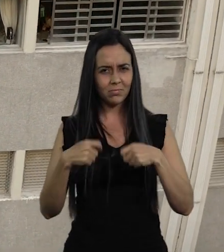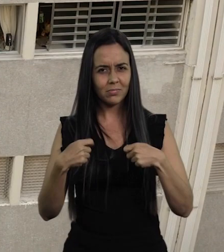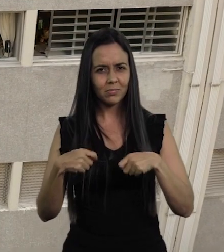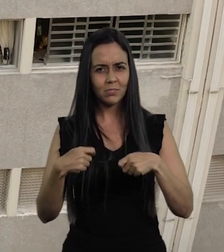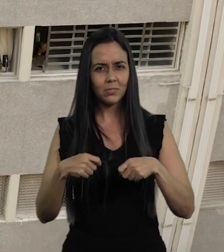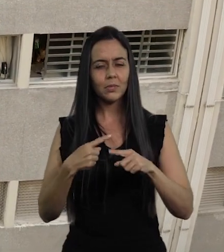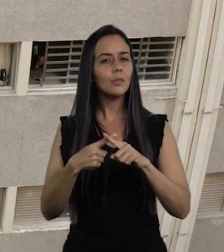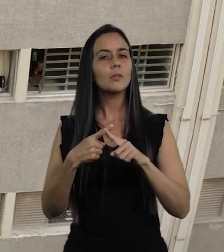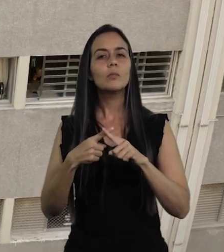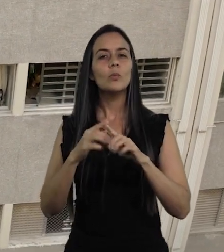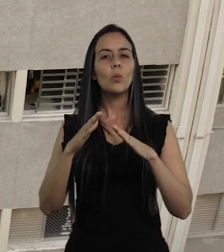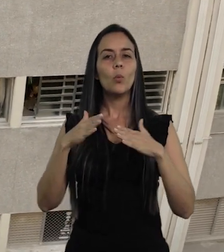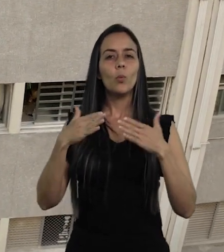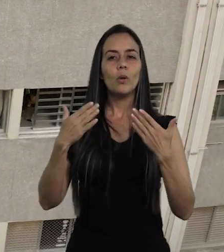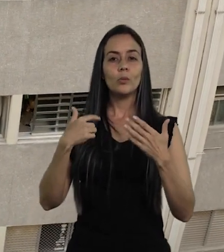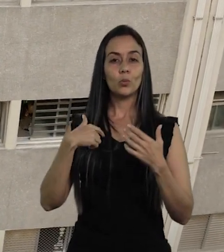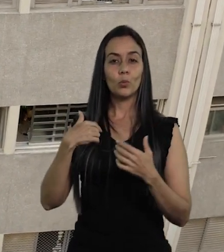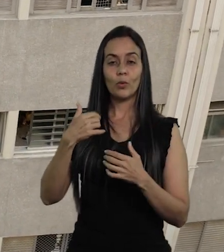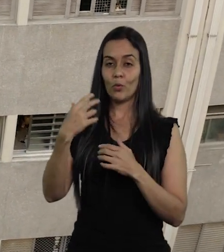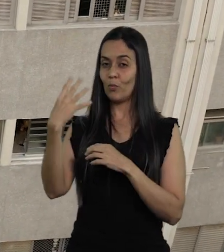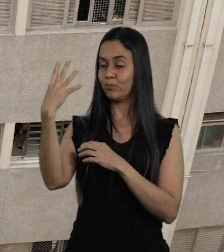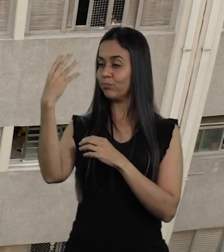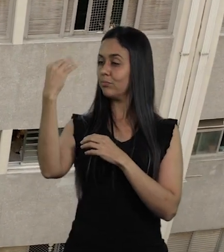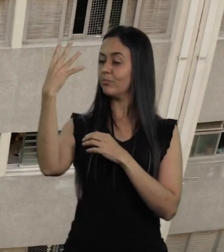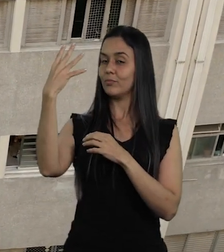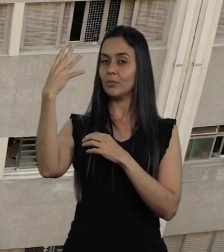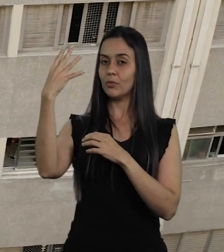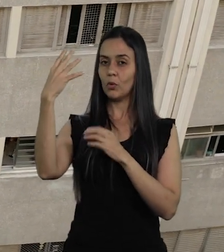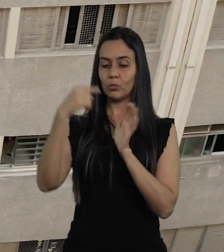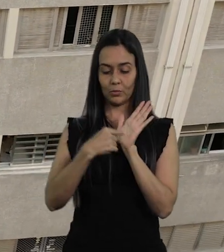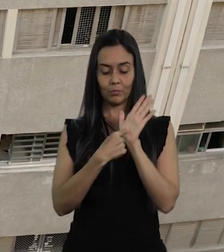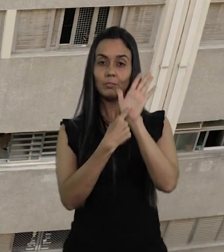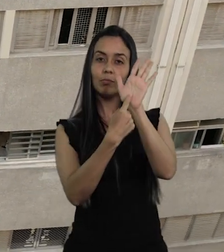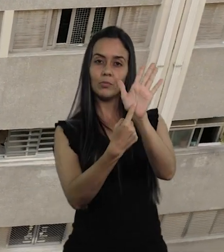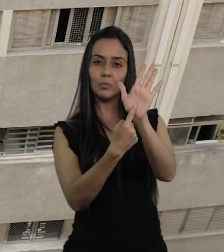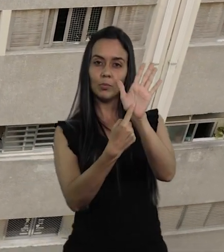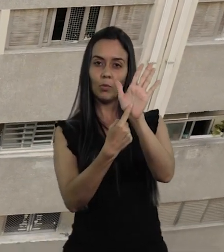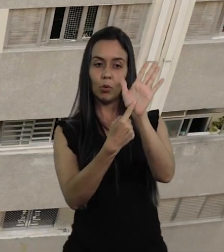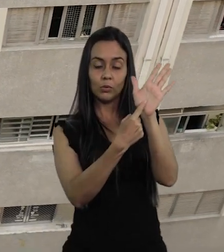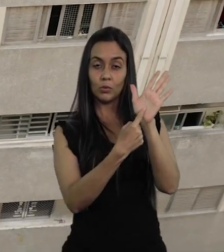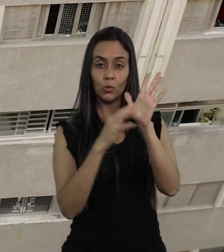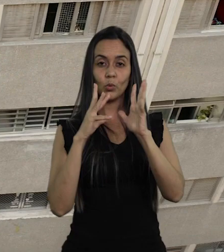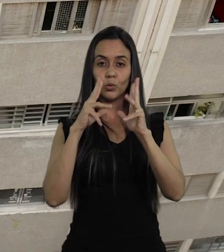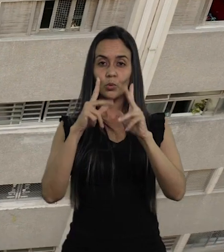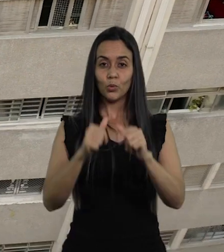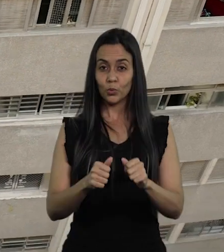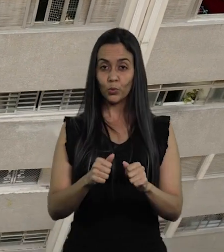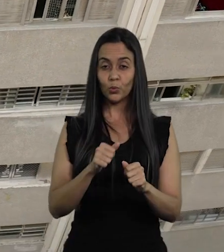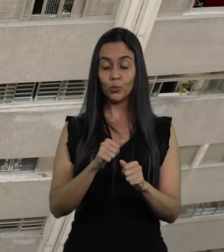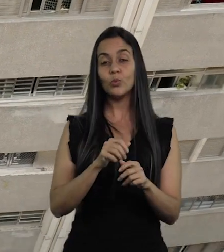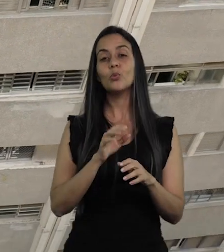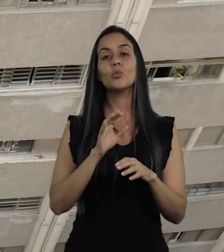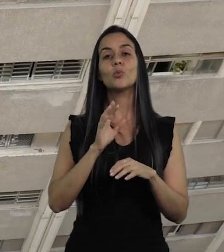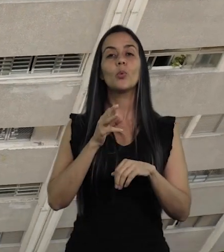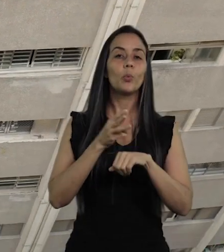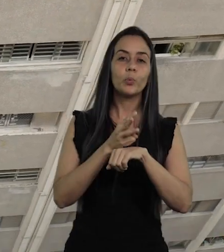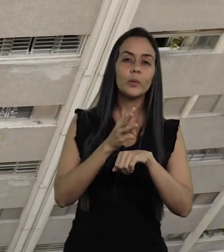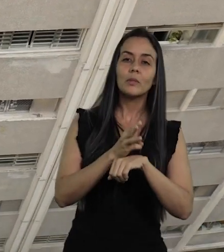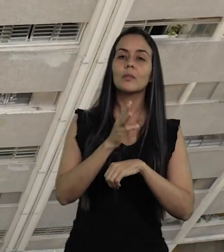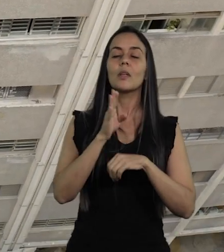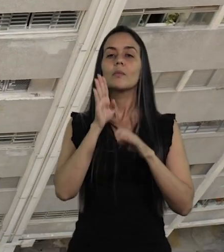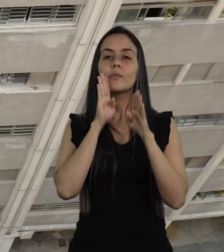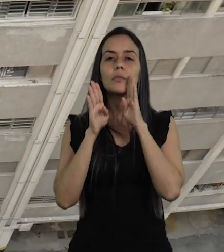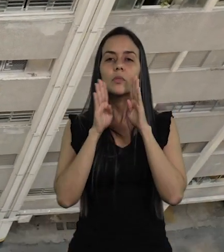eu faço um selfie meu numa exposição, eu estou mostrando meus amigos das redes sociais que eu estive lá. Então eu estou